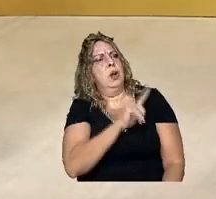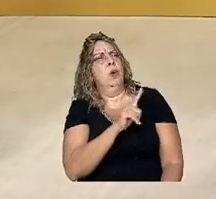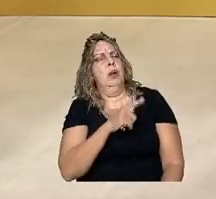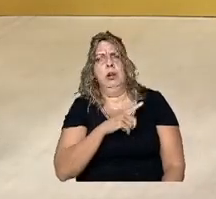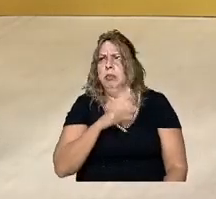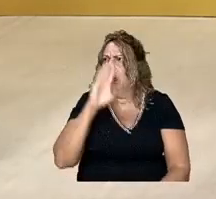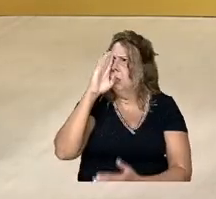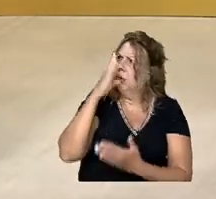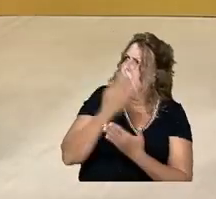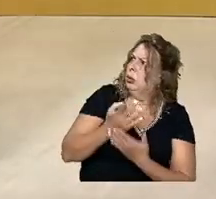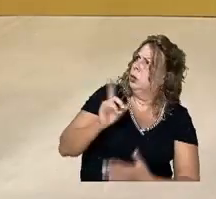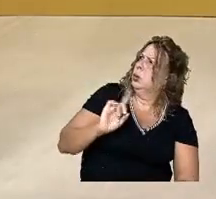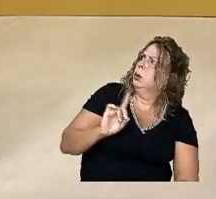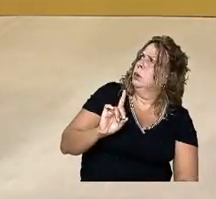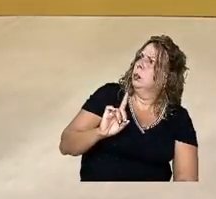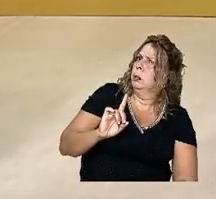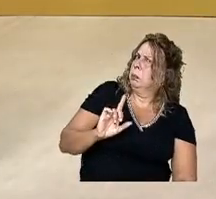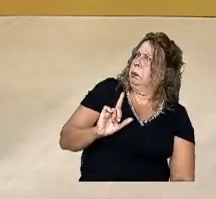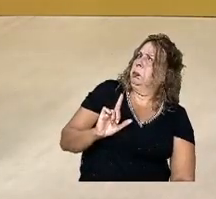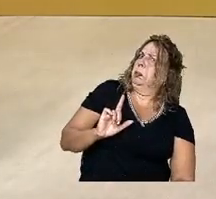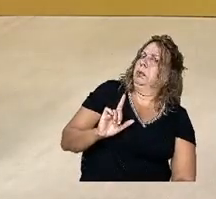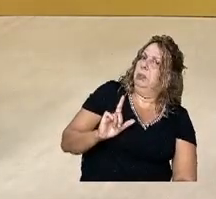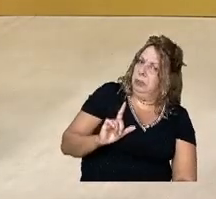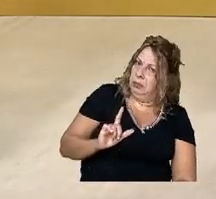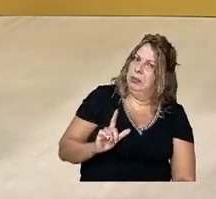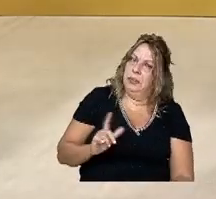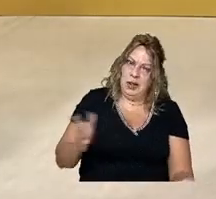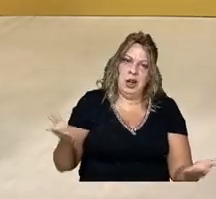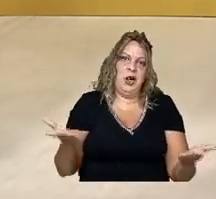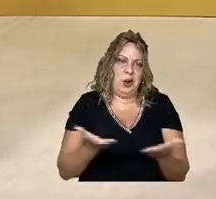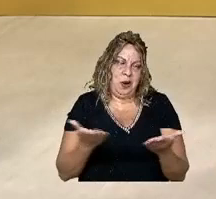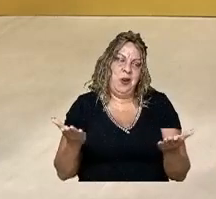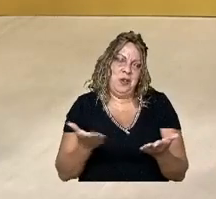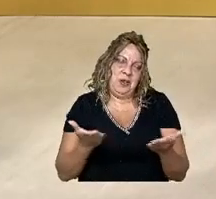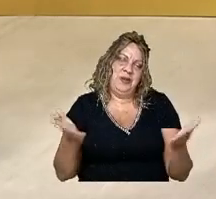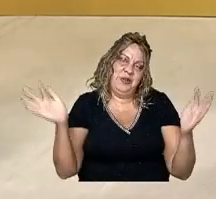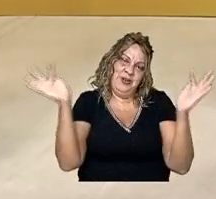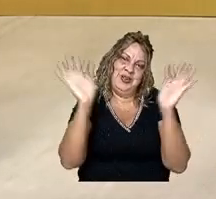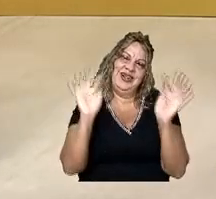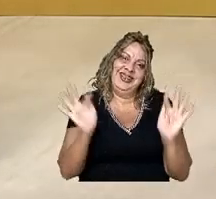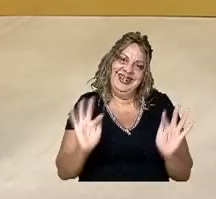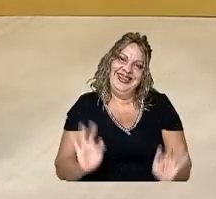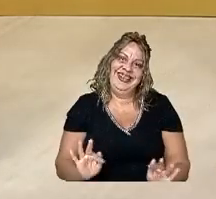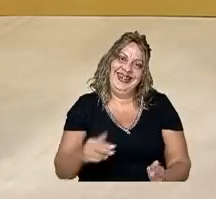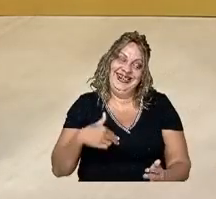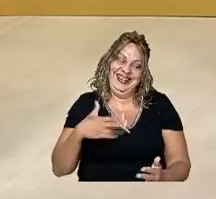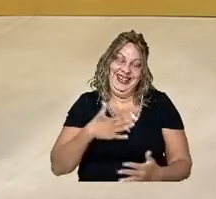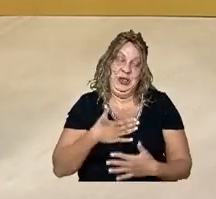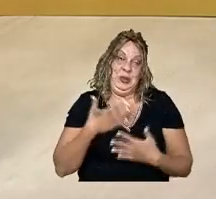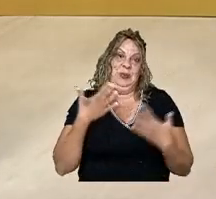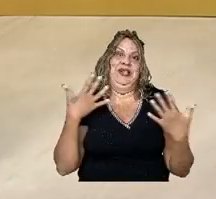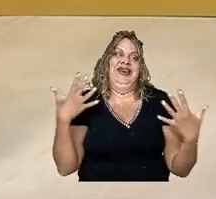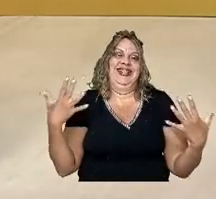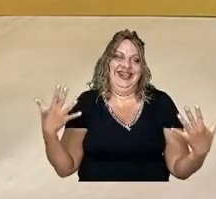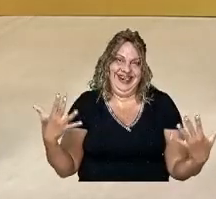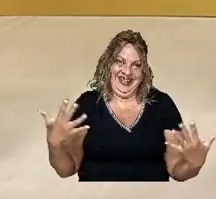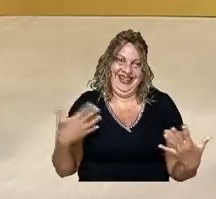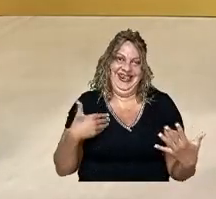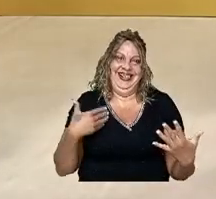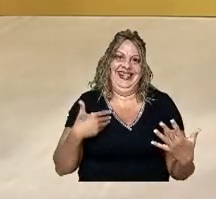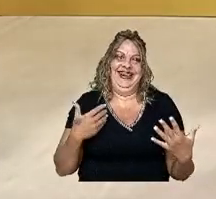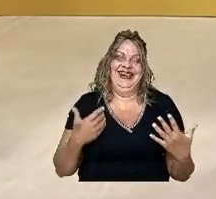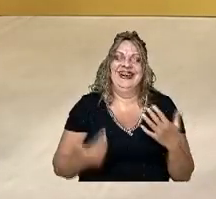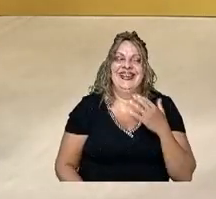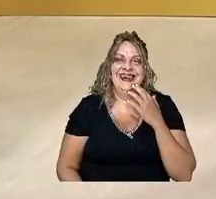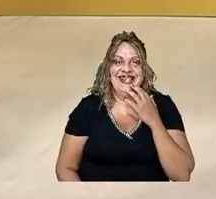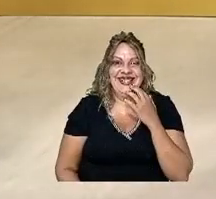só. É, nem todo mundo cai a ficha de imediato, né? Mas agora ele é só alegria. Depois da surpresa, ele agora está comemorando.